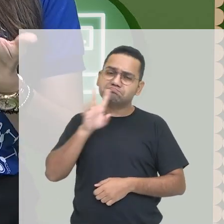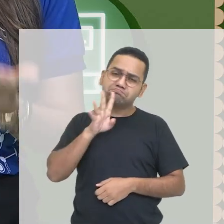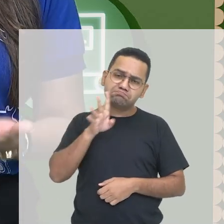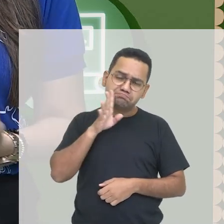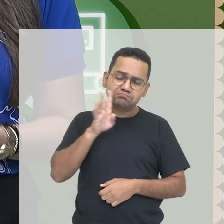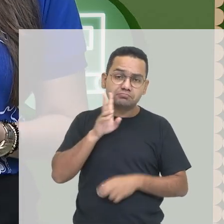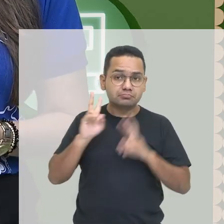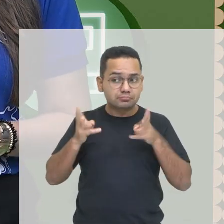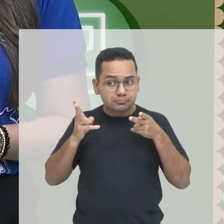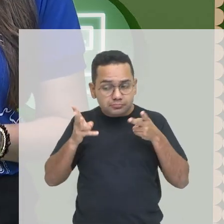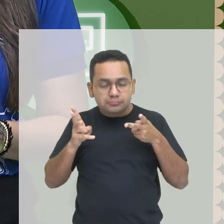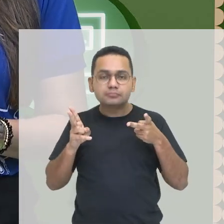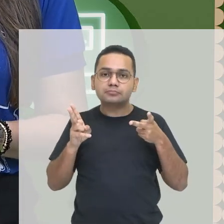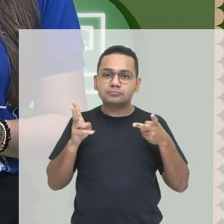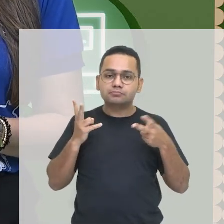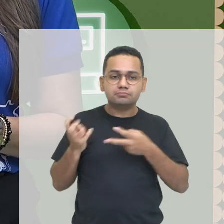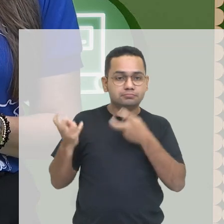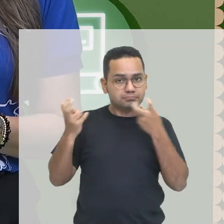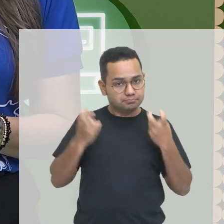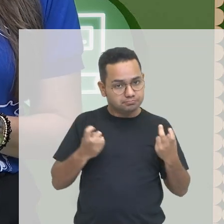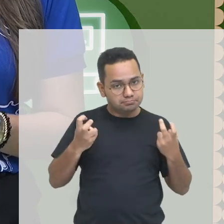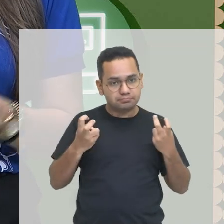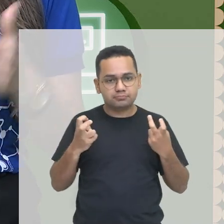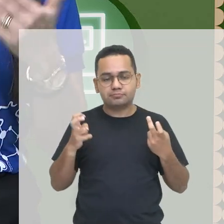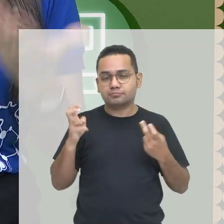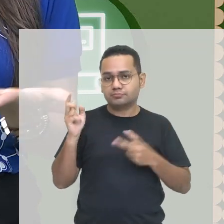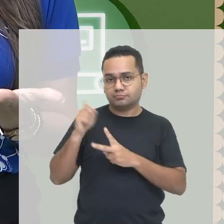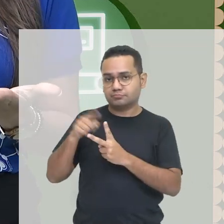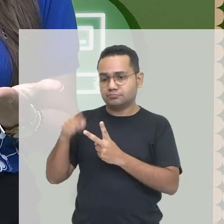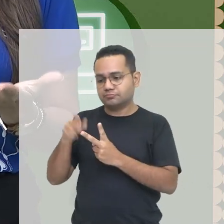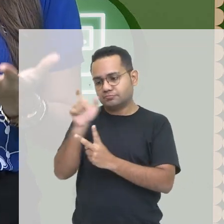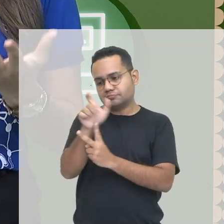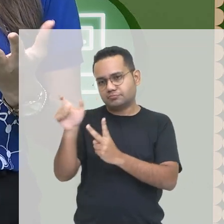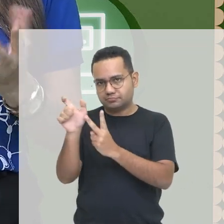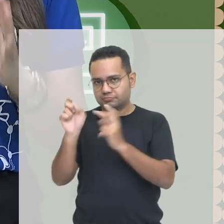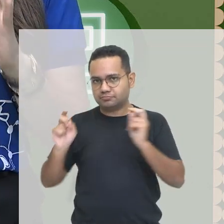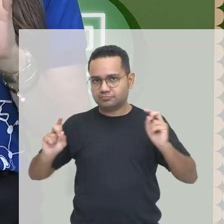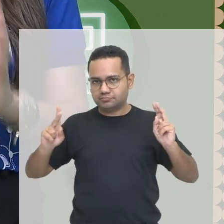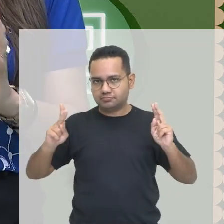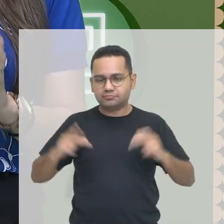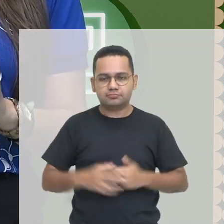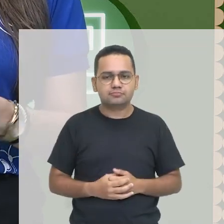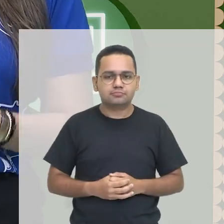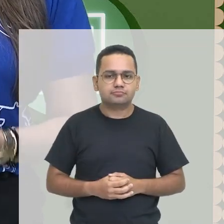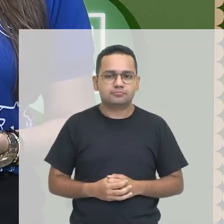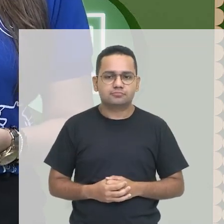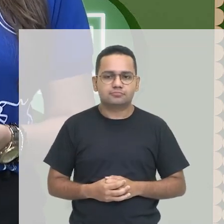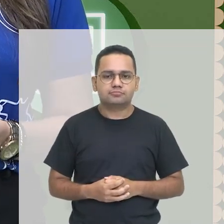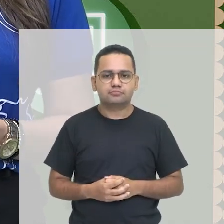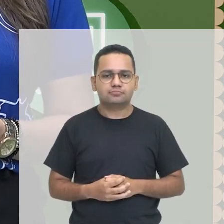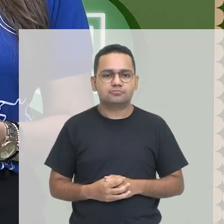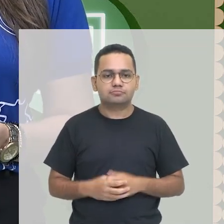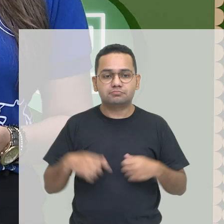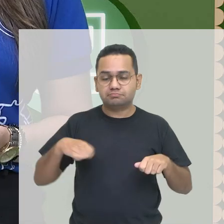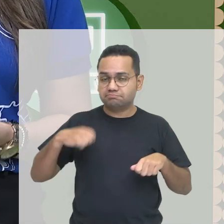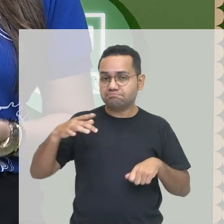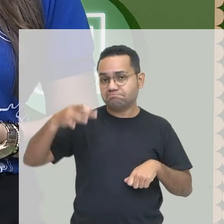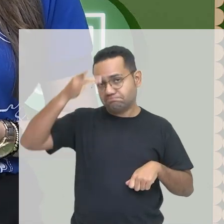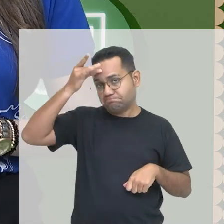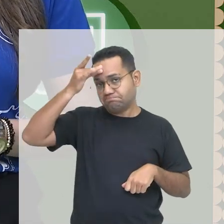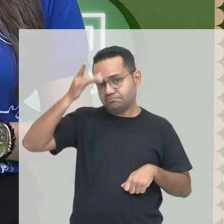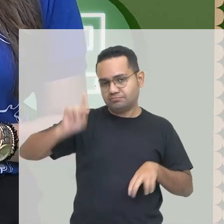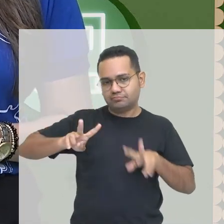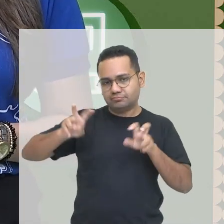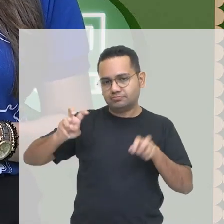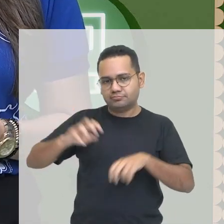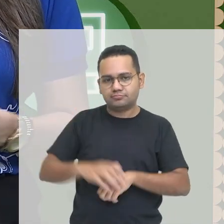ciências e vão ouvir falar bastante em biologia. Então, é importante vocês terem esse conceito aí em mente. Então, vamos aí ver